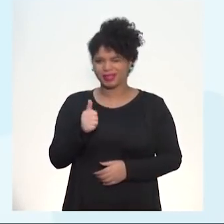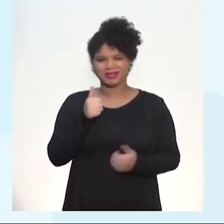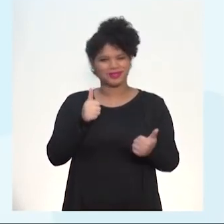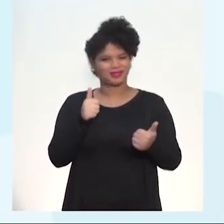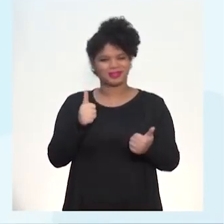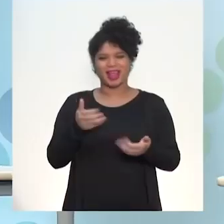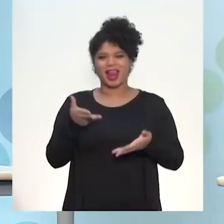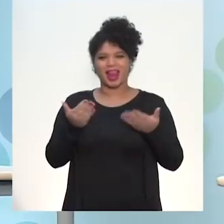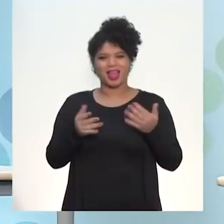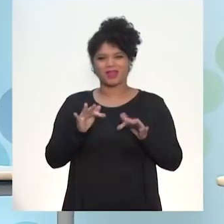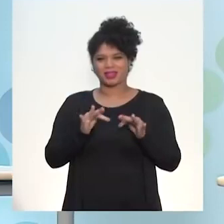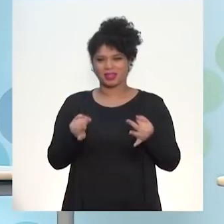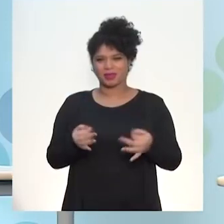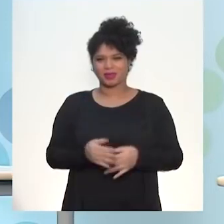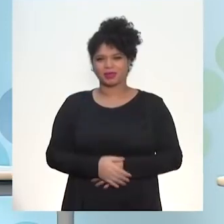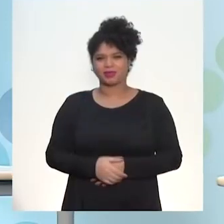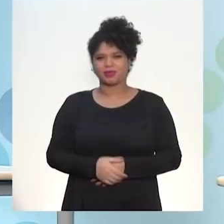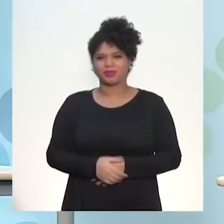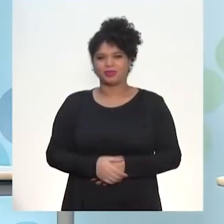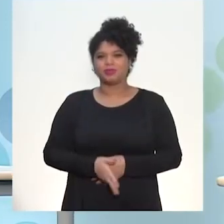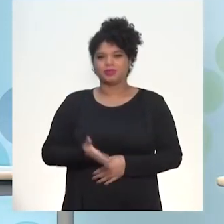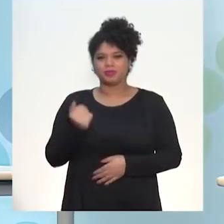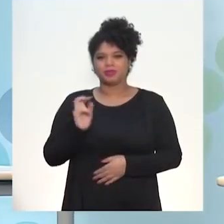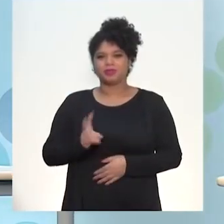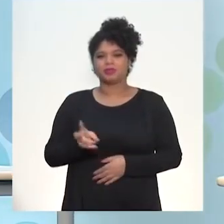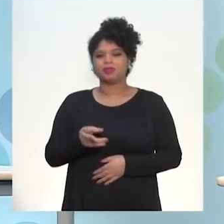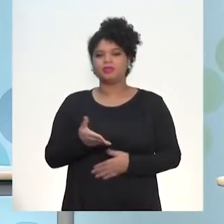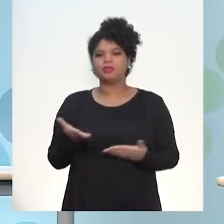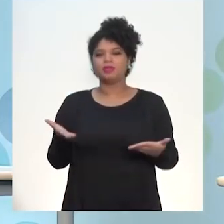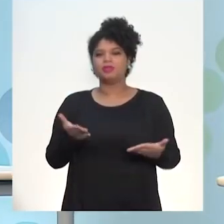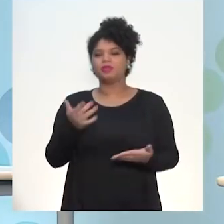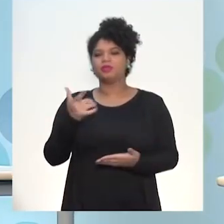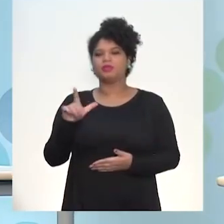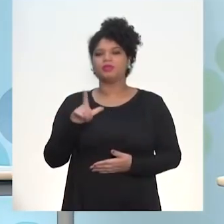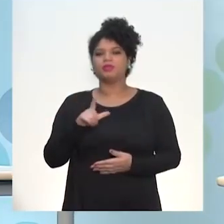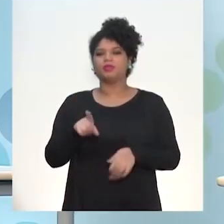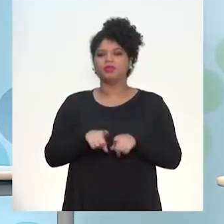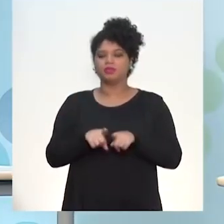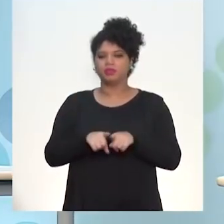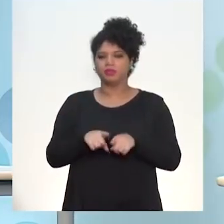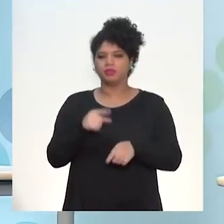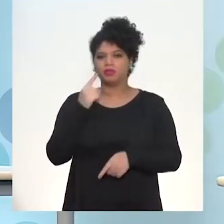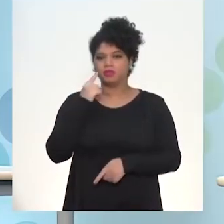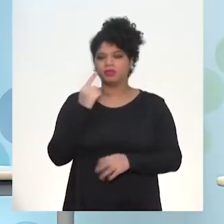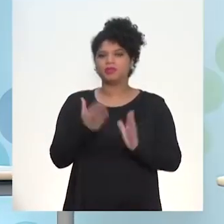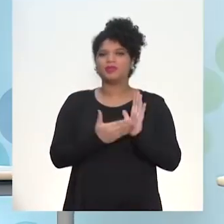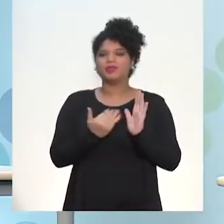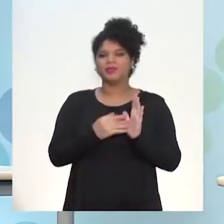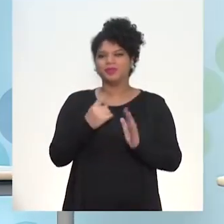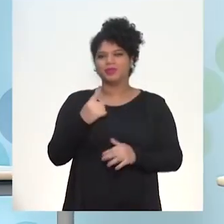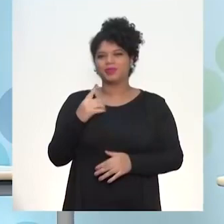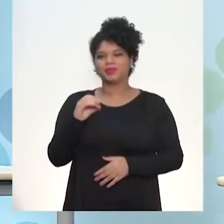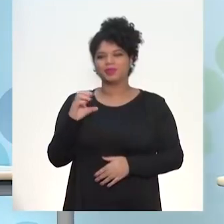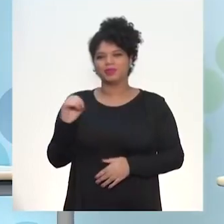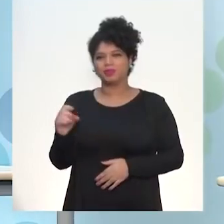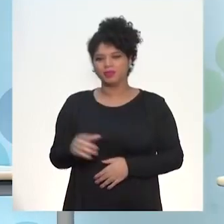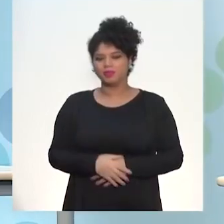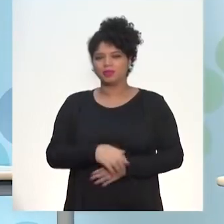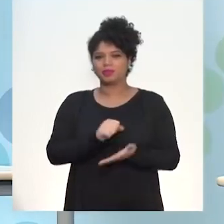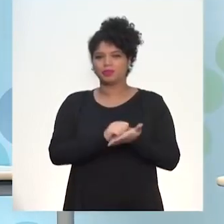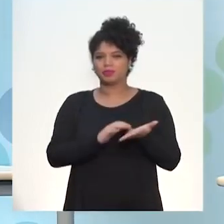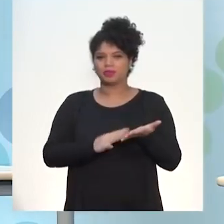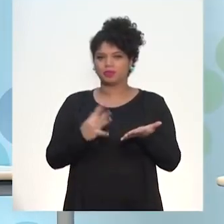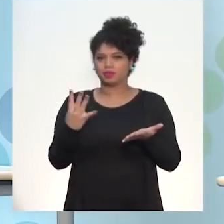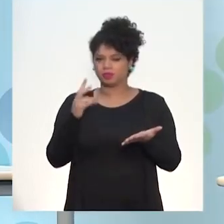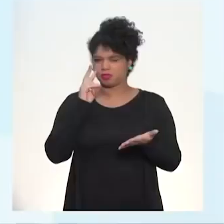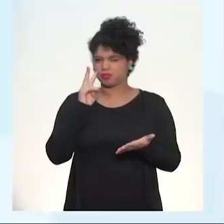né? Bem simples? Então, tá bom. Então, vamos continuar. Vamos fazer mais uma atividade aí do material. Página 100, atividade 4. Quero que vocês